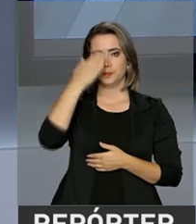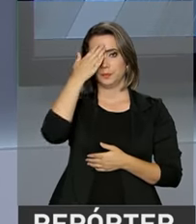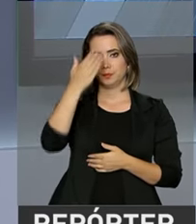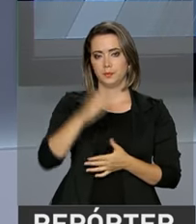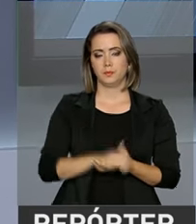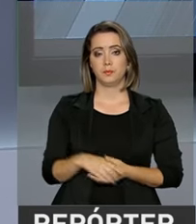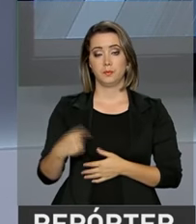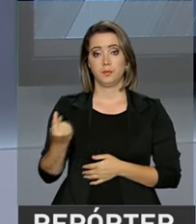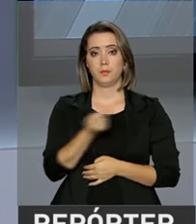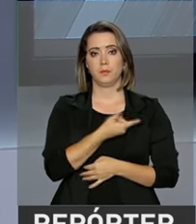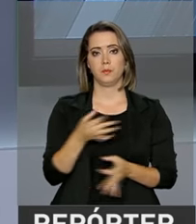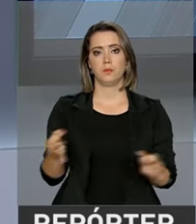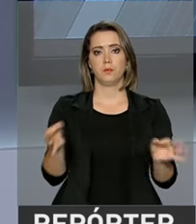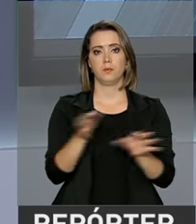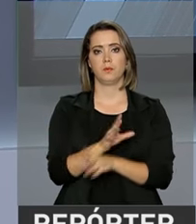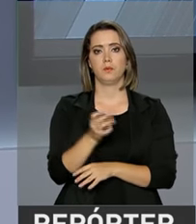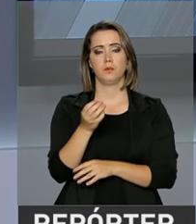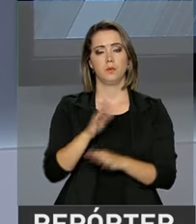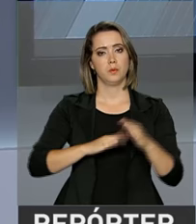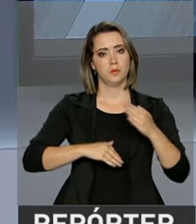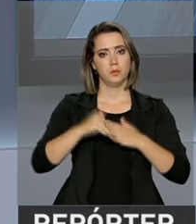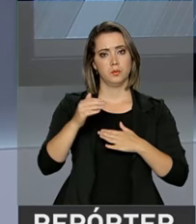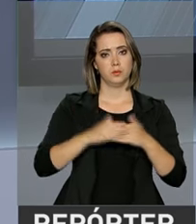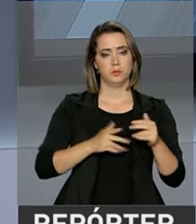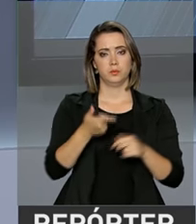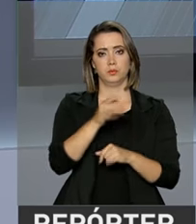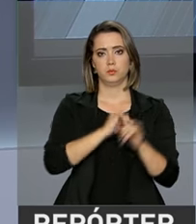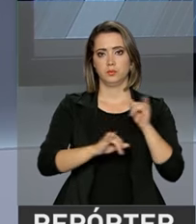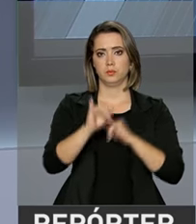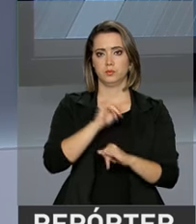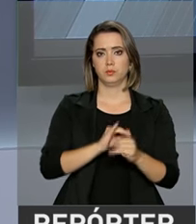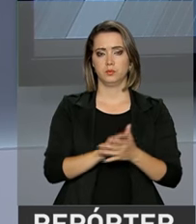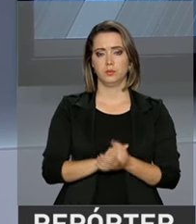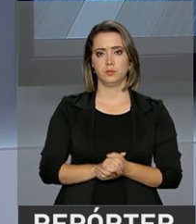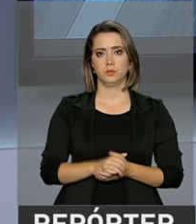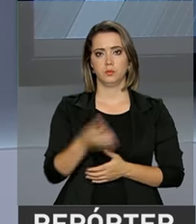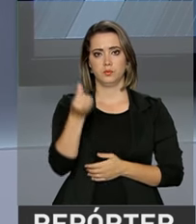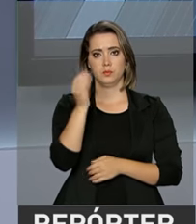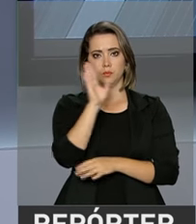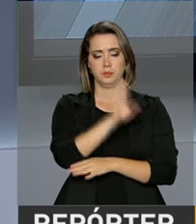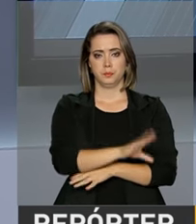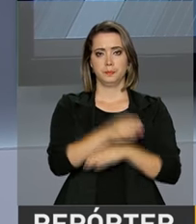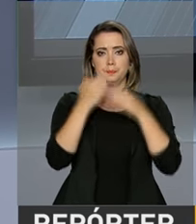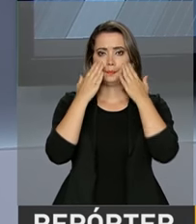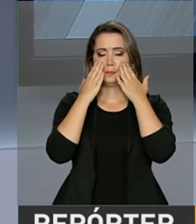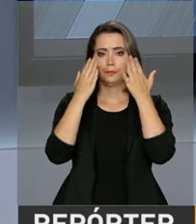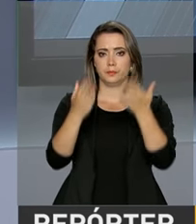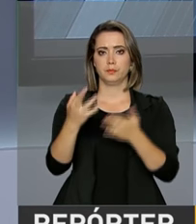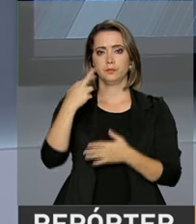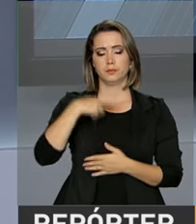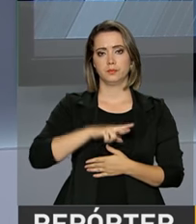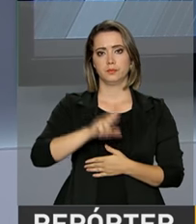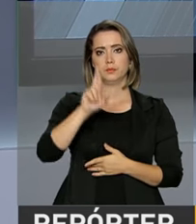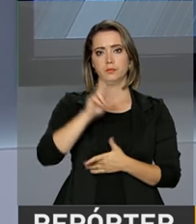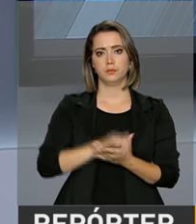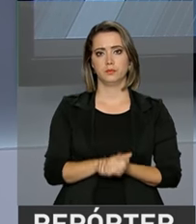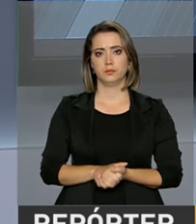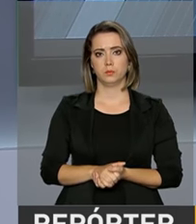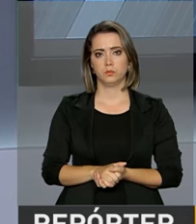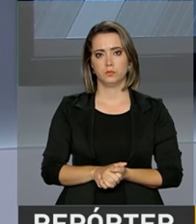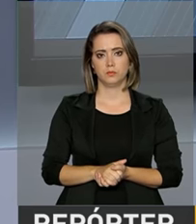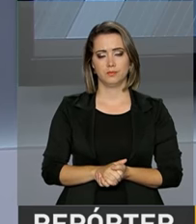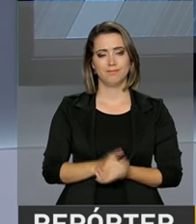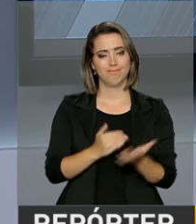informações. Nós ficamos por aqui e voltamos a qualquer momento com outras informações ou às 18h na próxima edição do Repórter